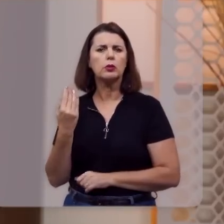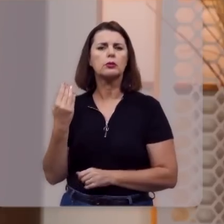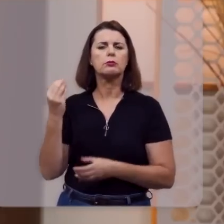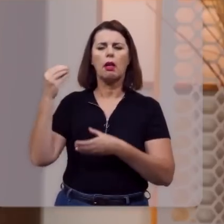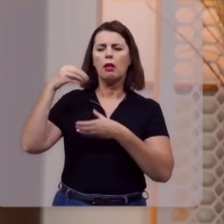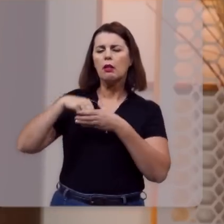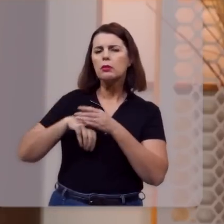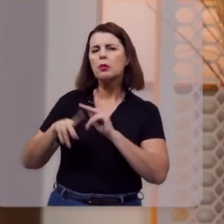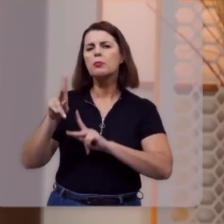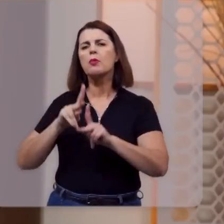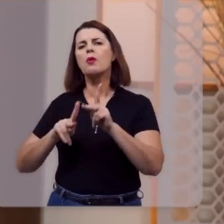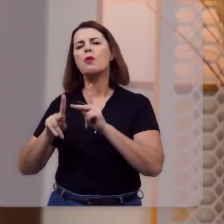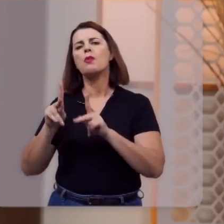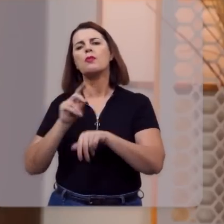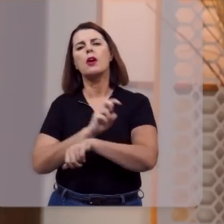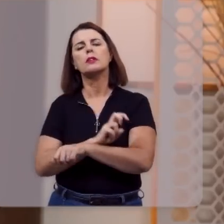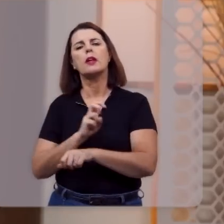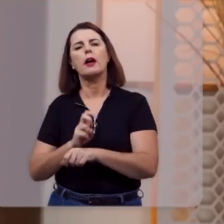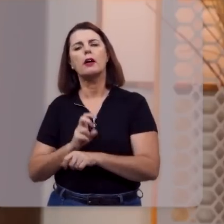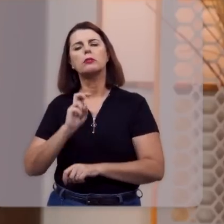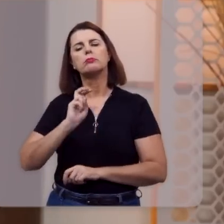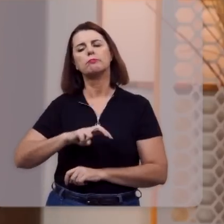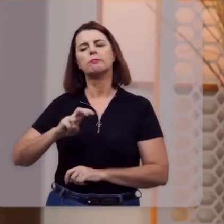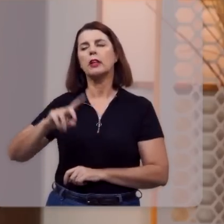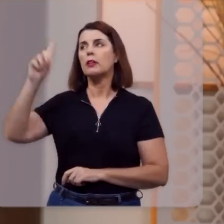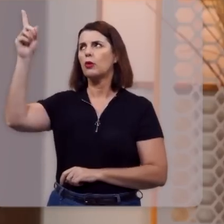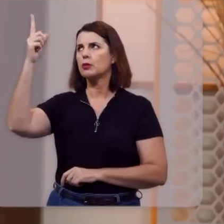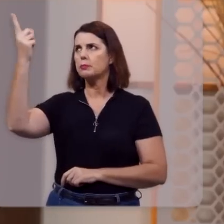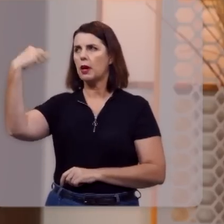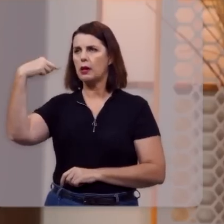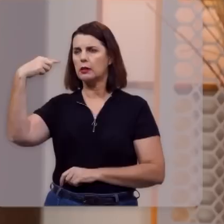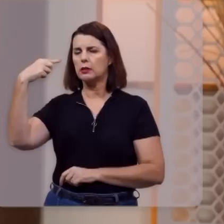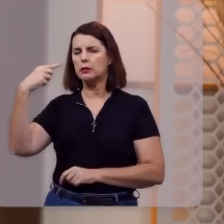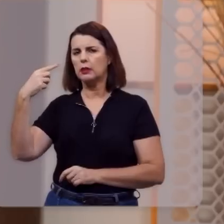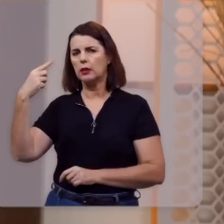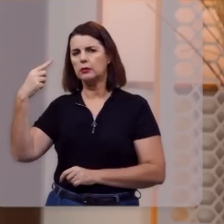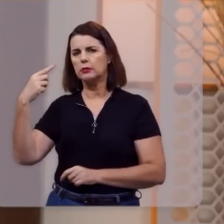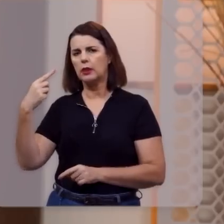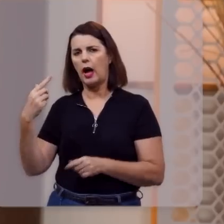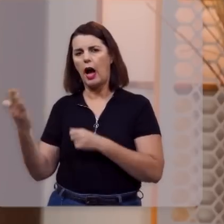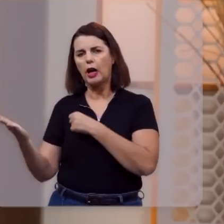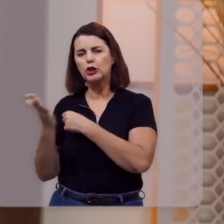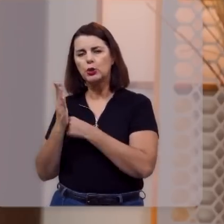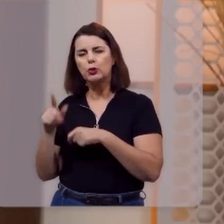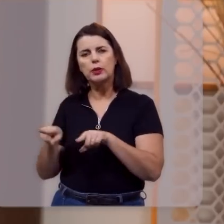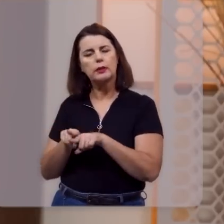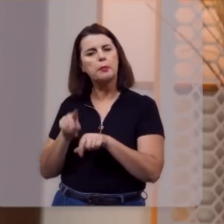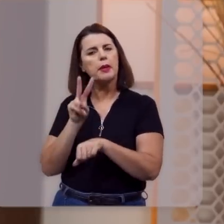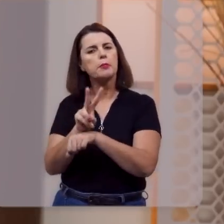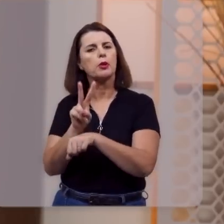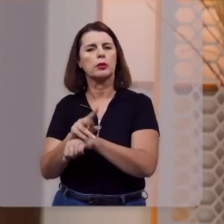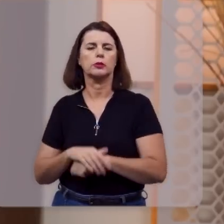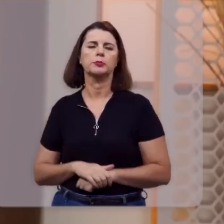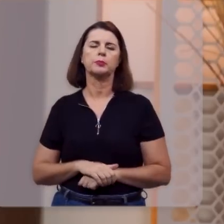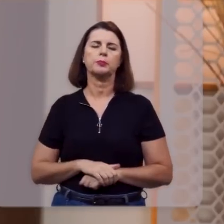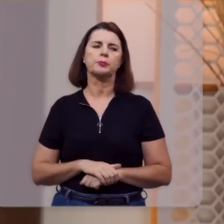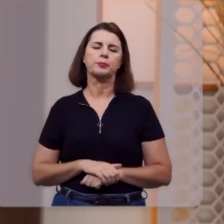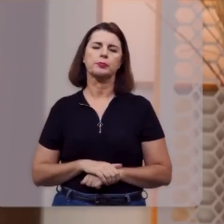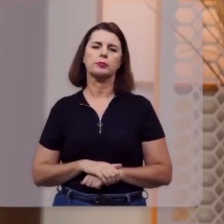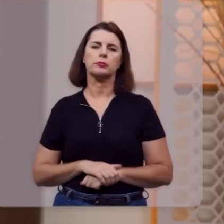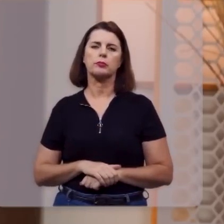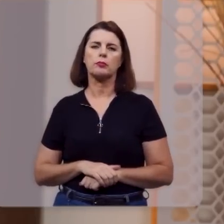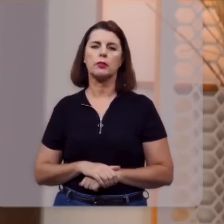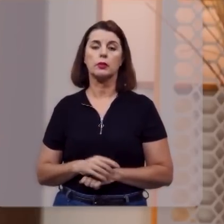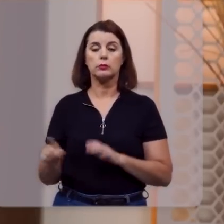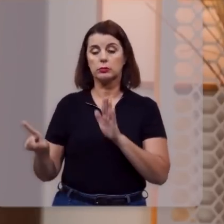estrada, porque o Deus que ordena, que comissiona, é o Deus que protege.